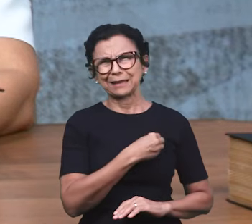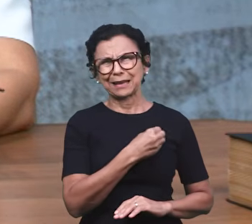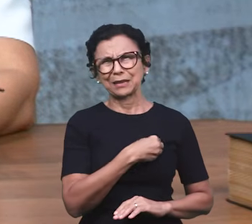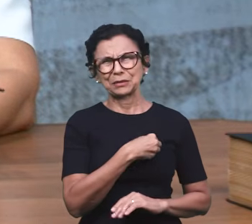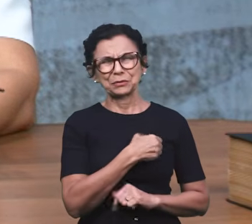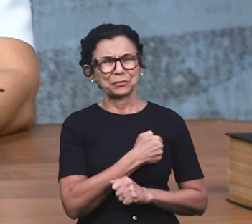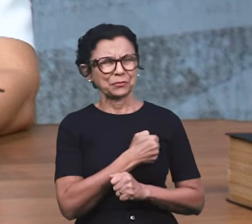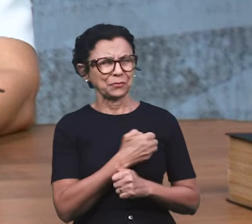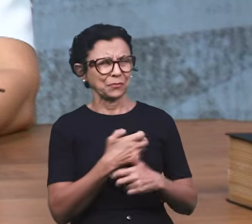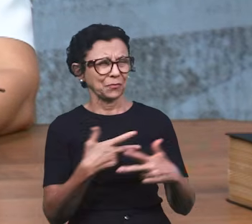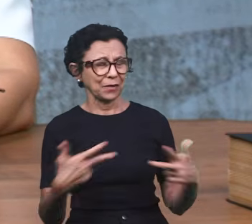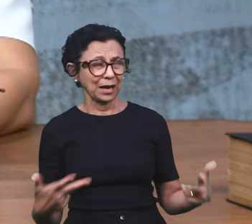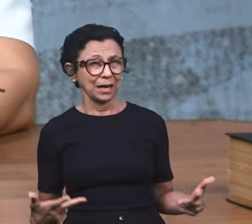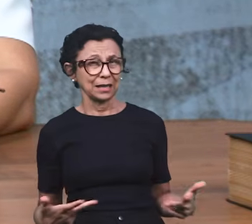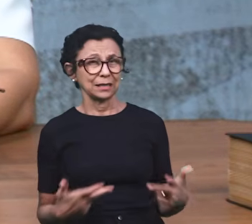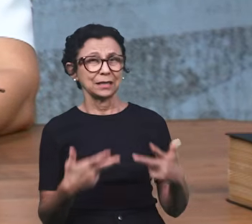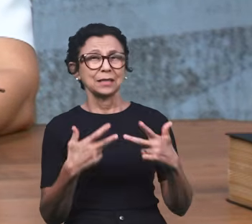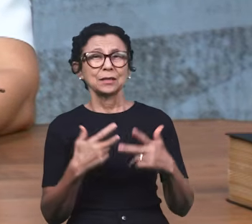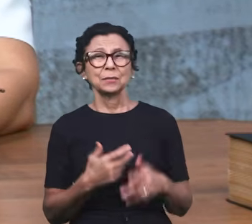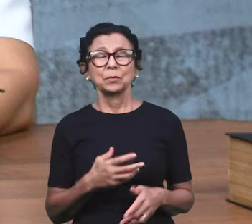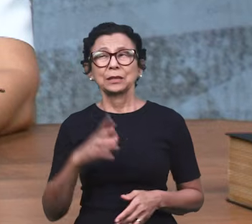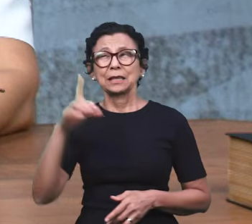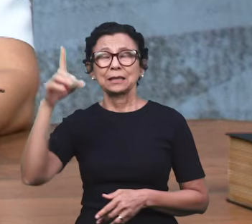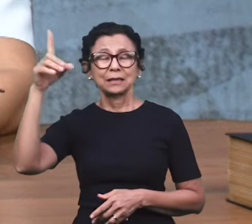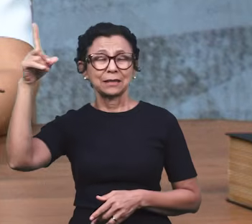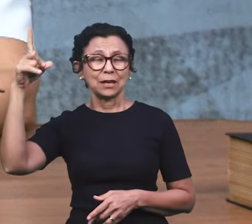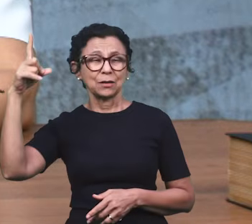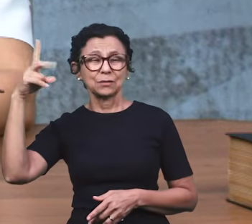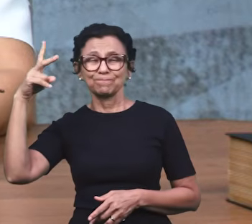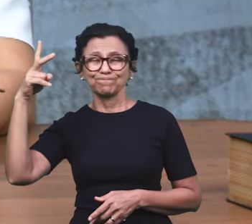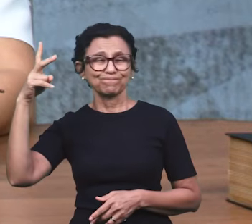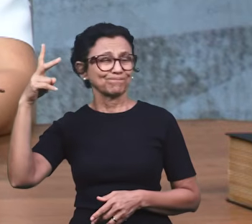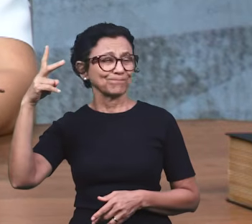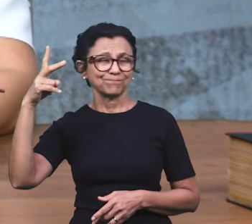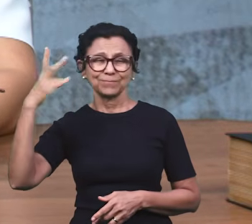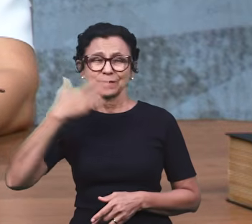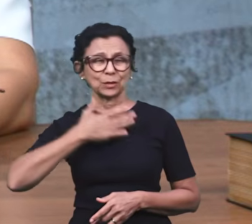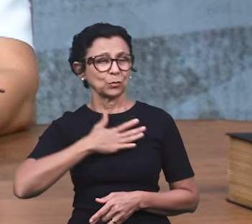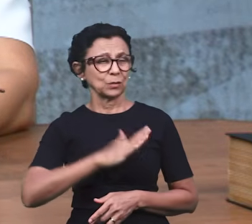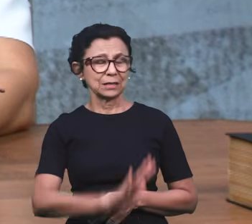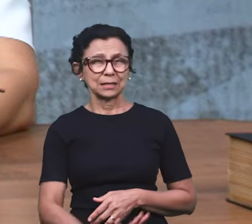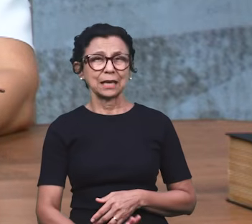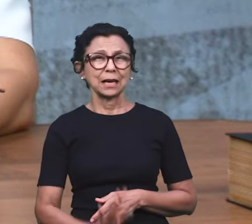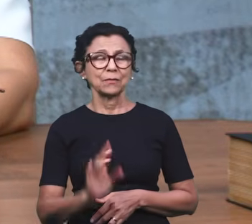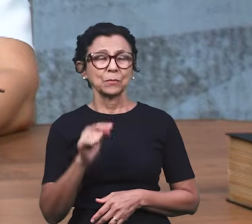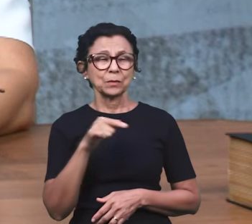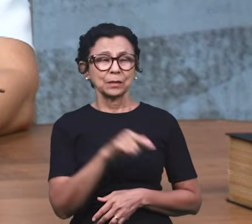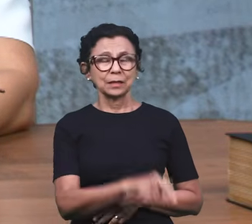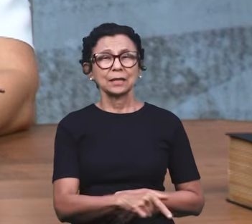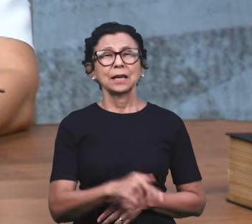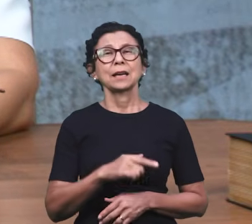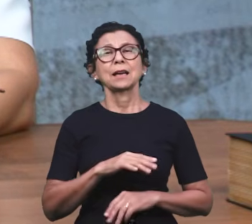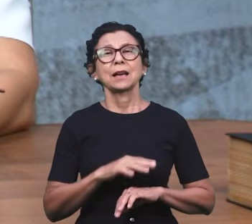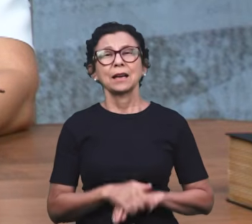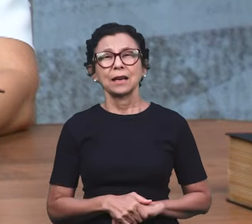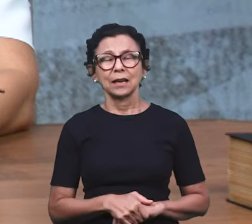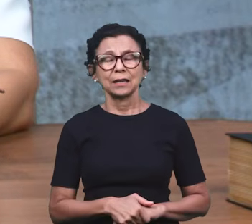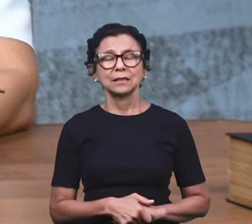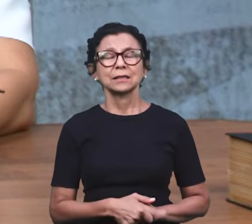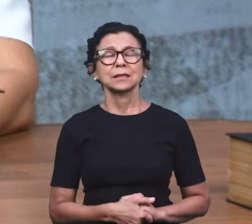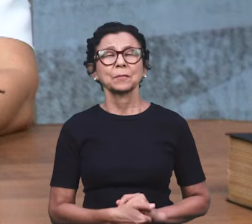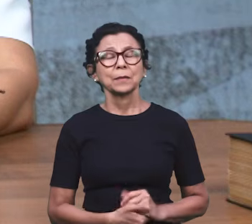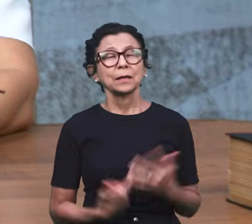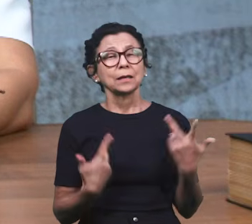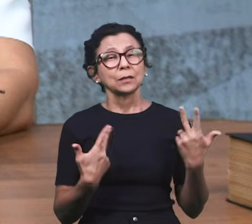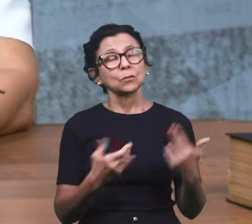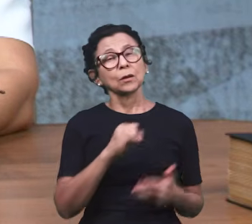o que parecia mal aos olhos do Senhor, andando no caminho de Jeroboão e no seu pecado